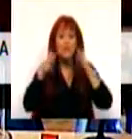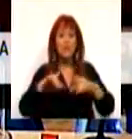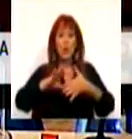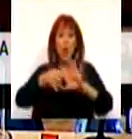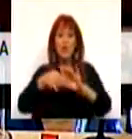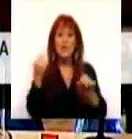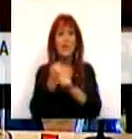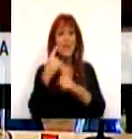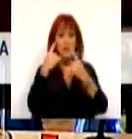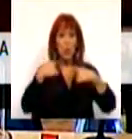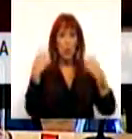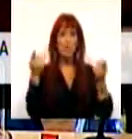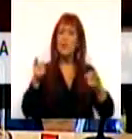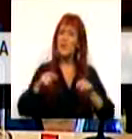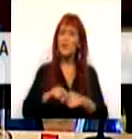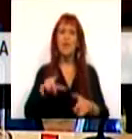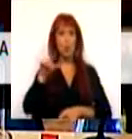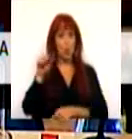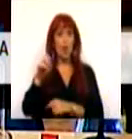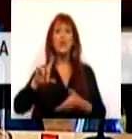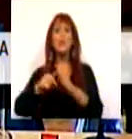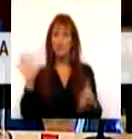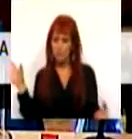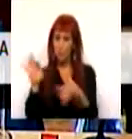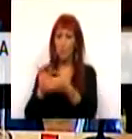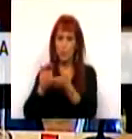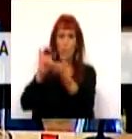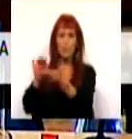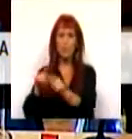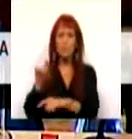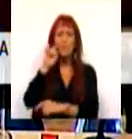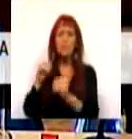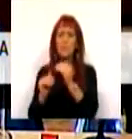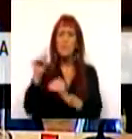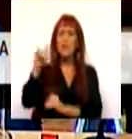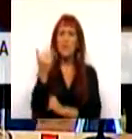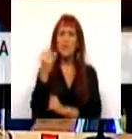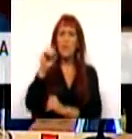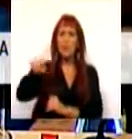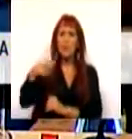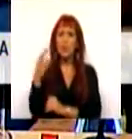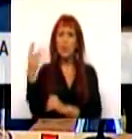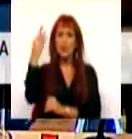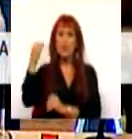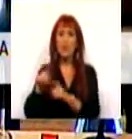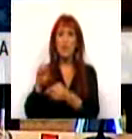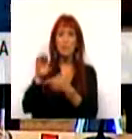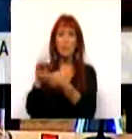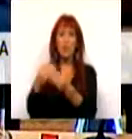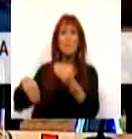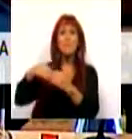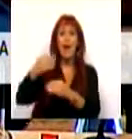do serviço público. Também a Lusa tem um projeto com financiamento assegurado através de um aumento de 20,3% na sua indemnização